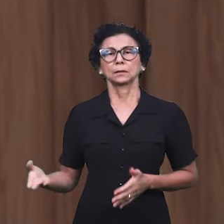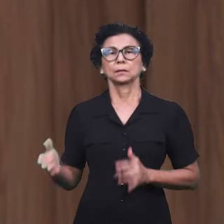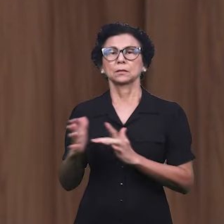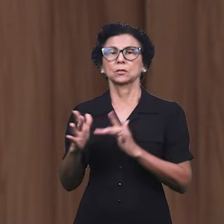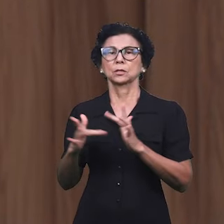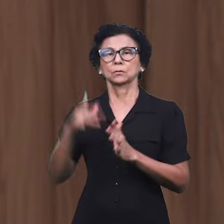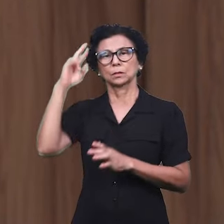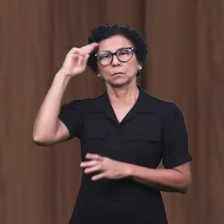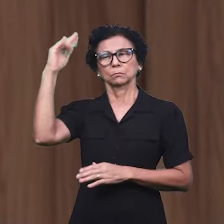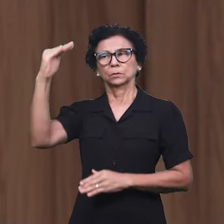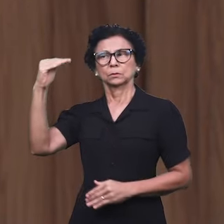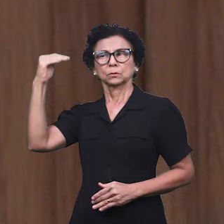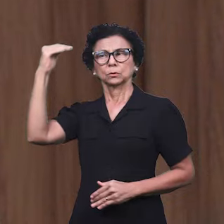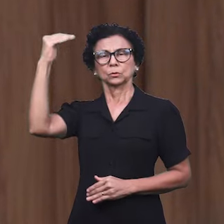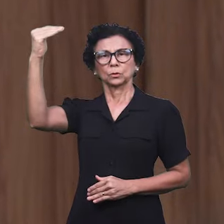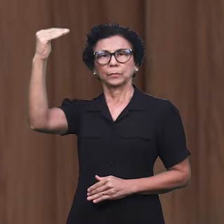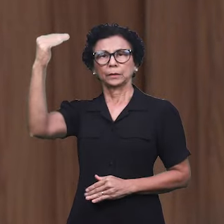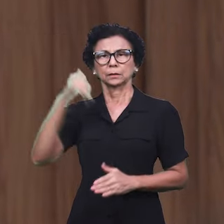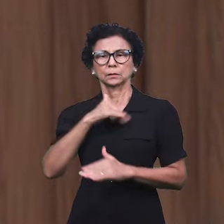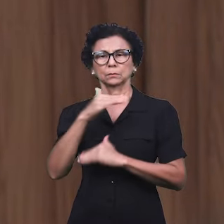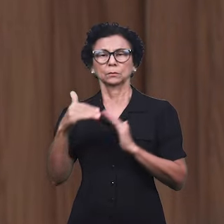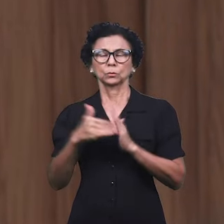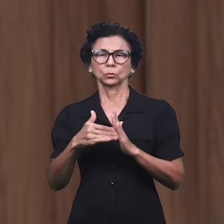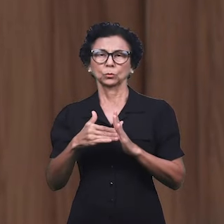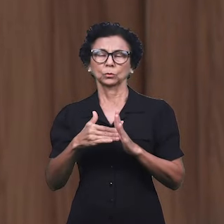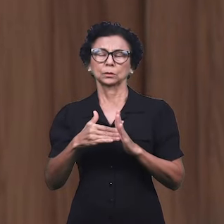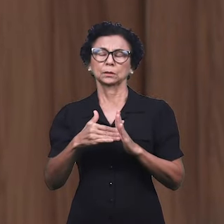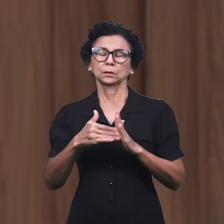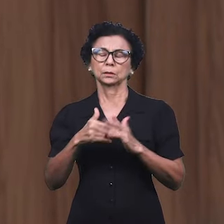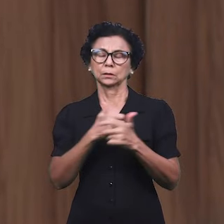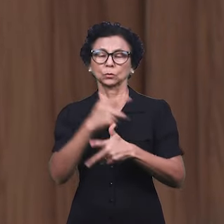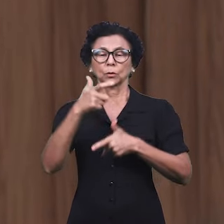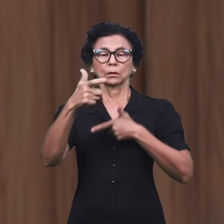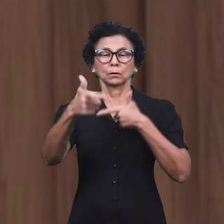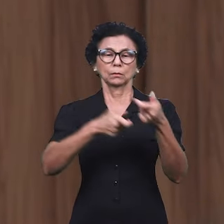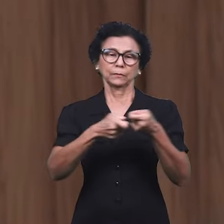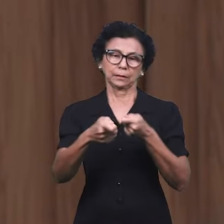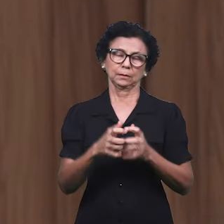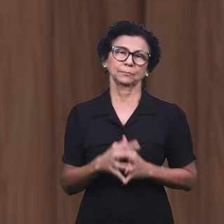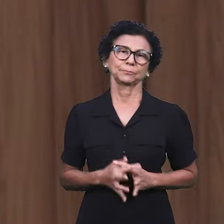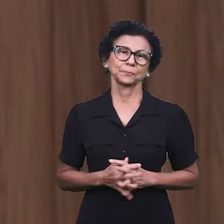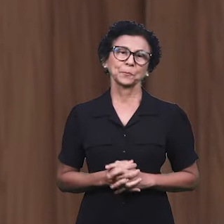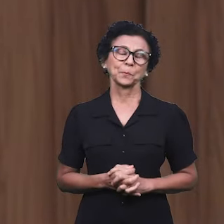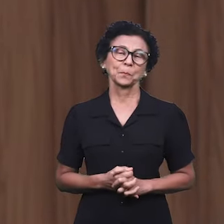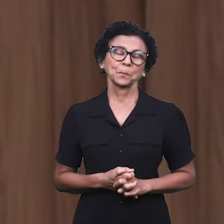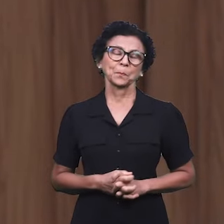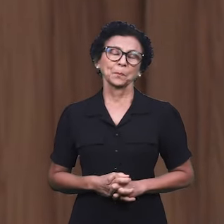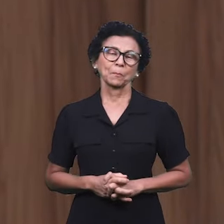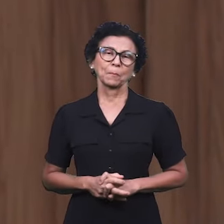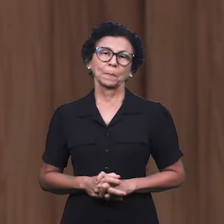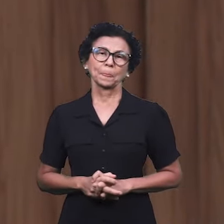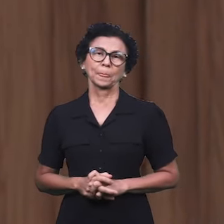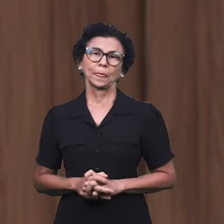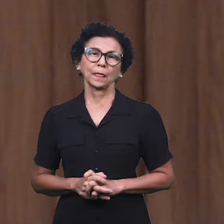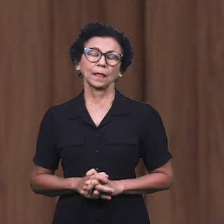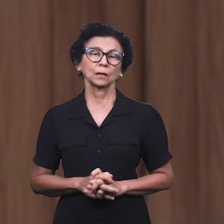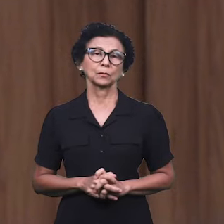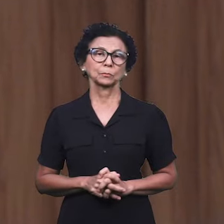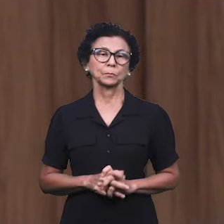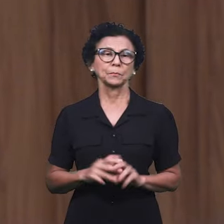coisas. Portanto, para isso, nós vamos perceber algo curioso. O verso